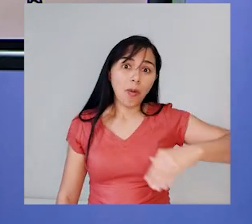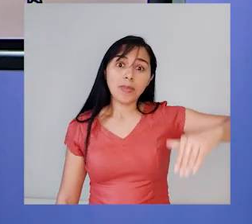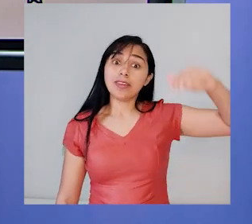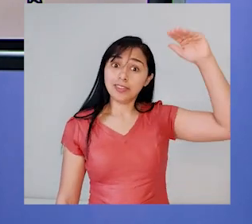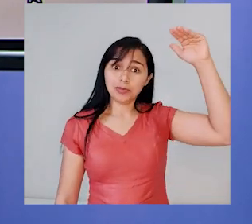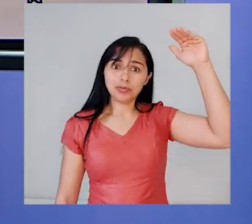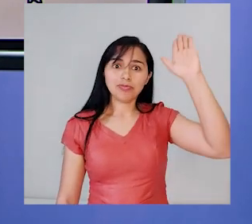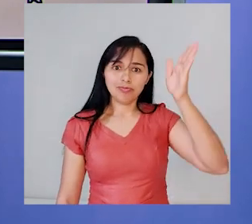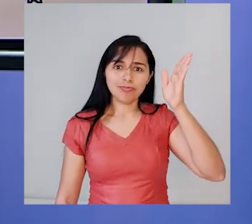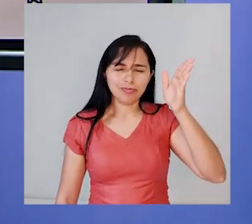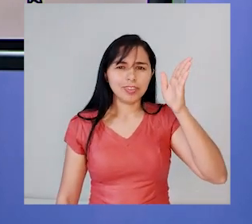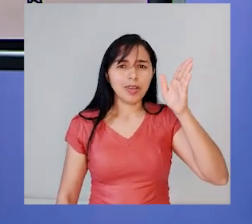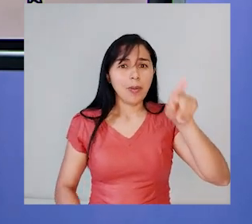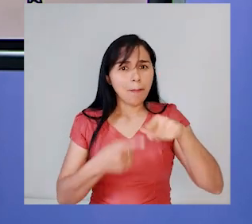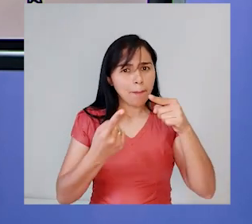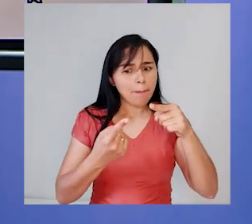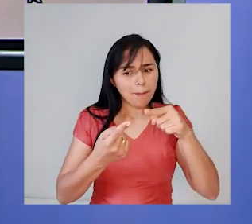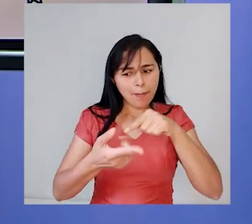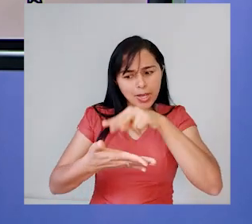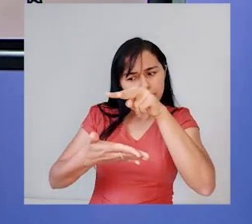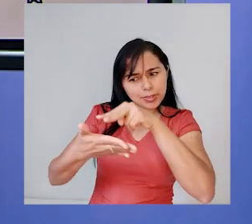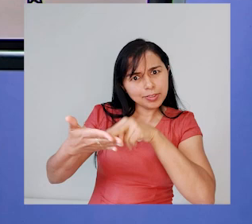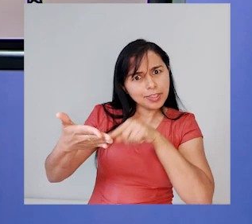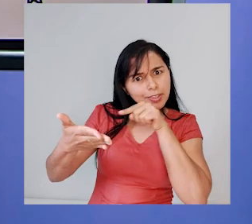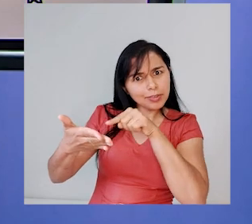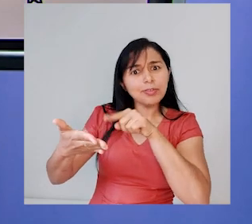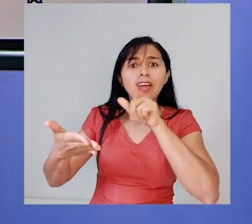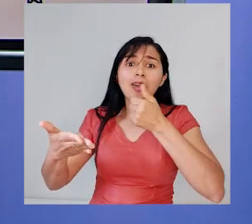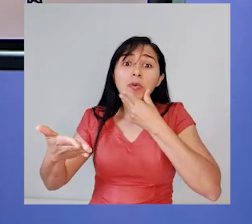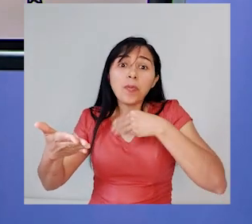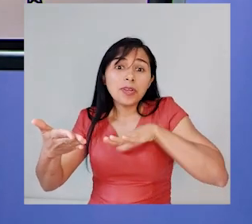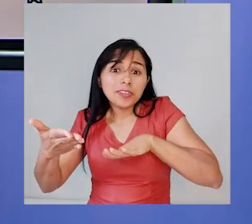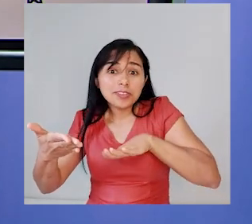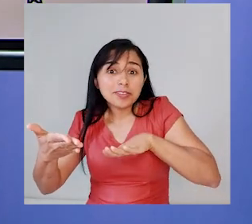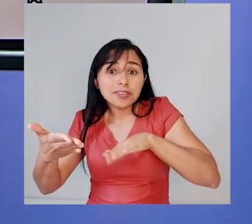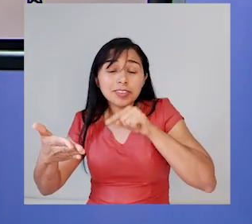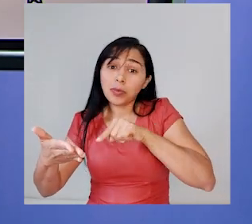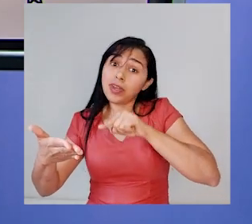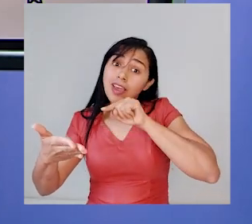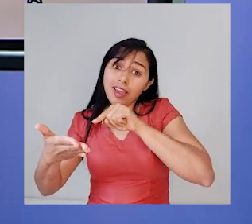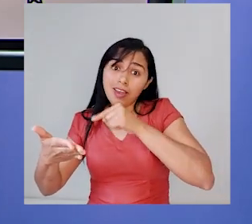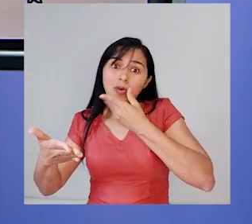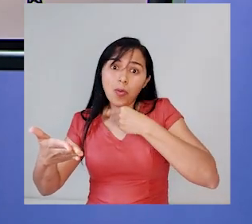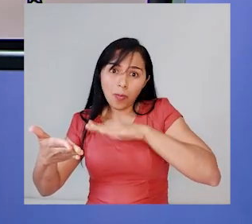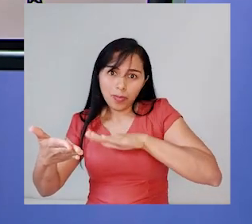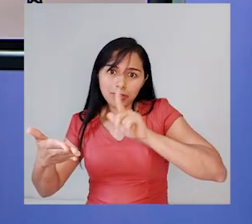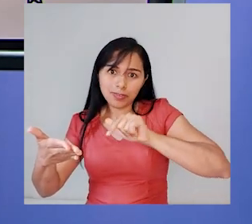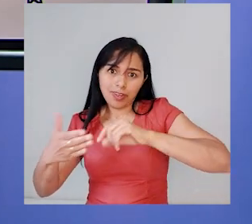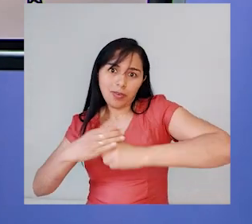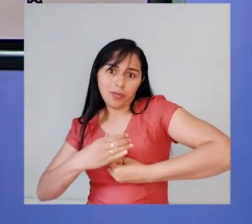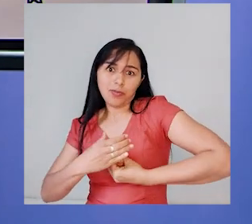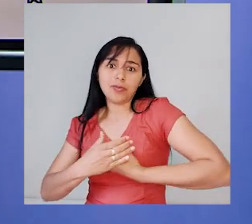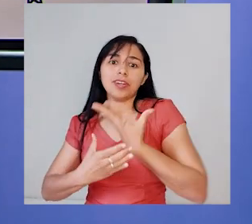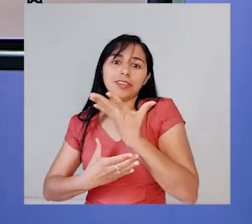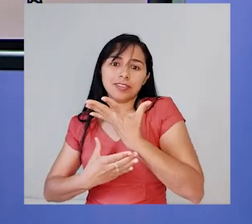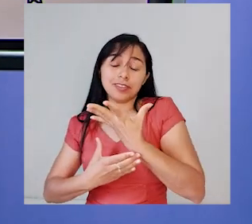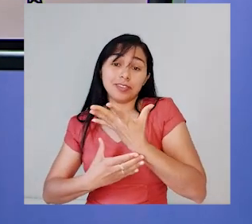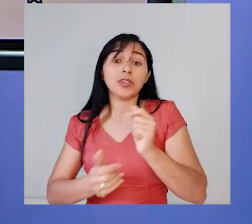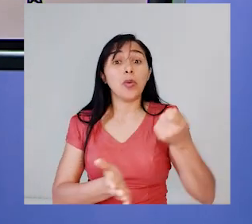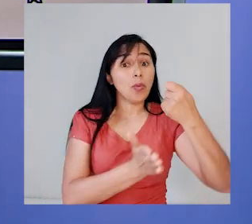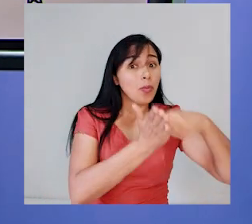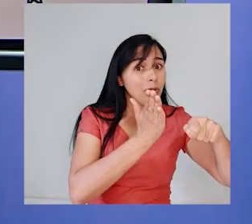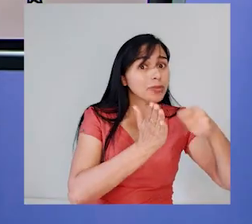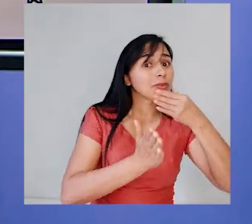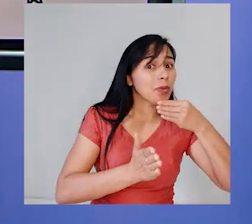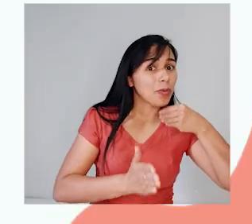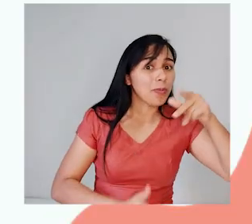poema é um menino. Então, a gente não deve confundir eu lírico com autor do poema. São duas